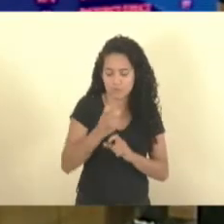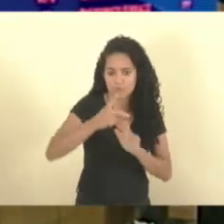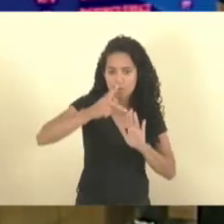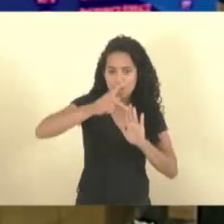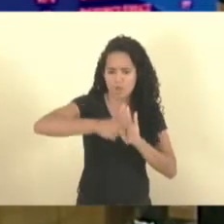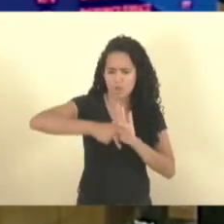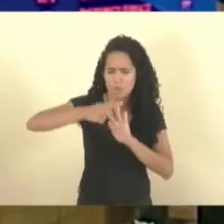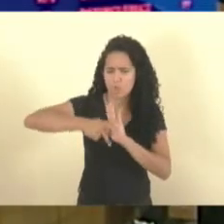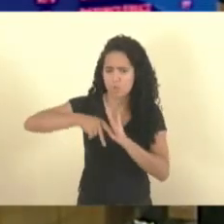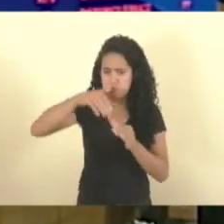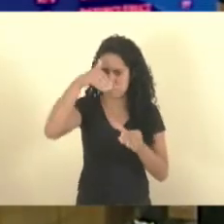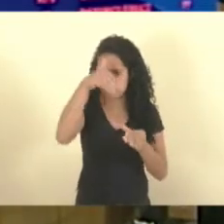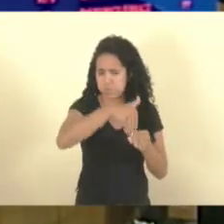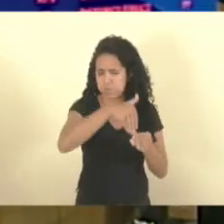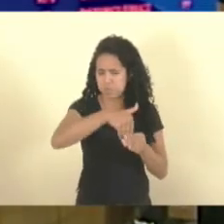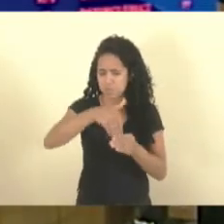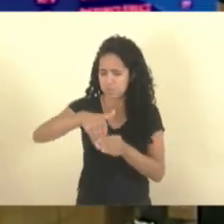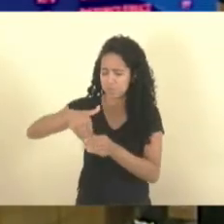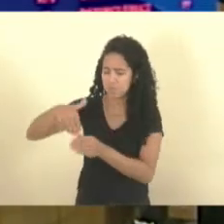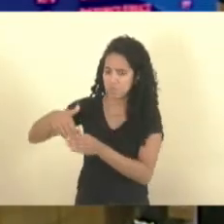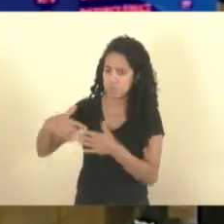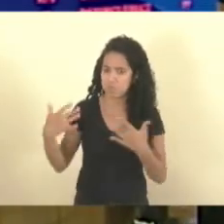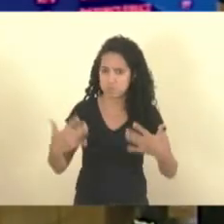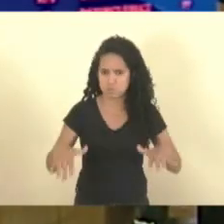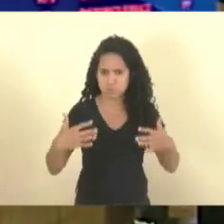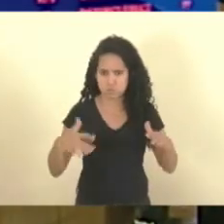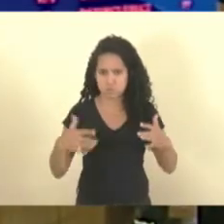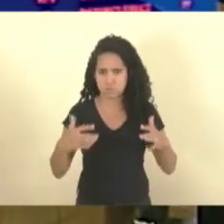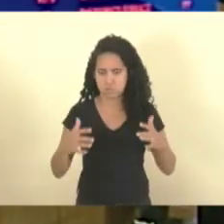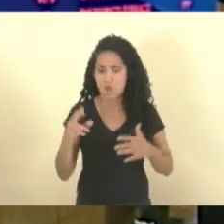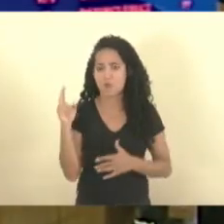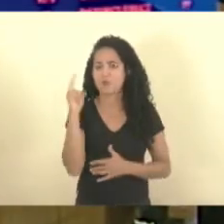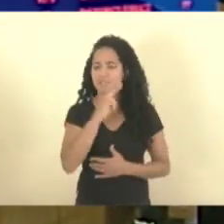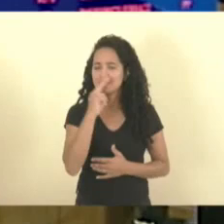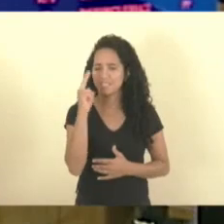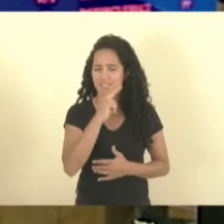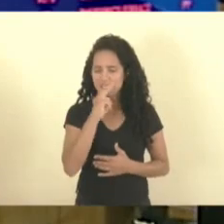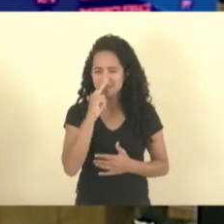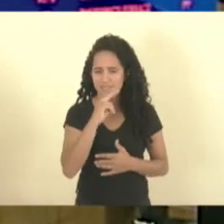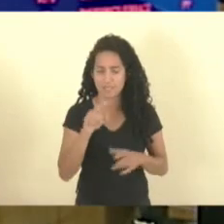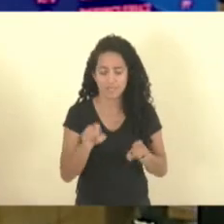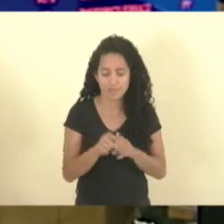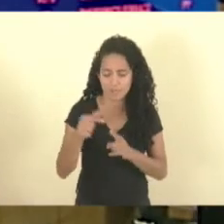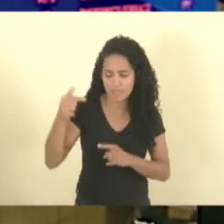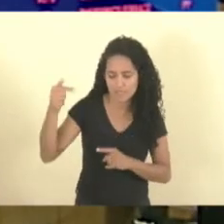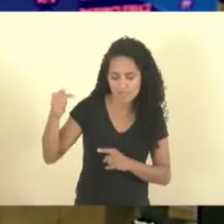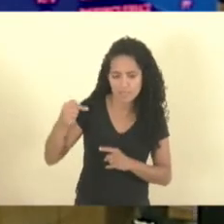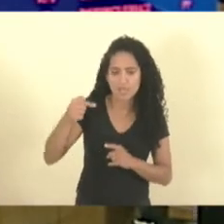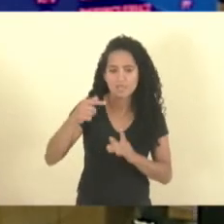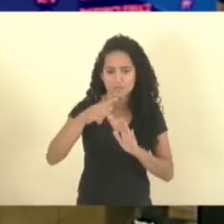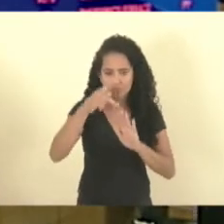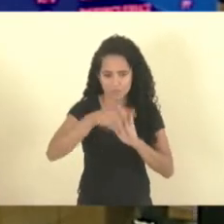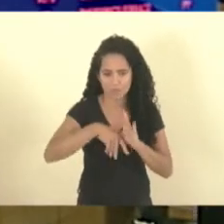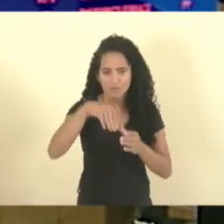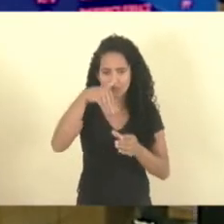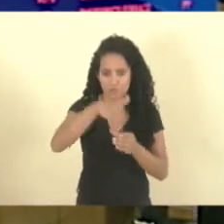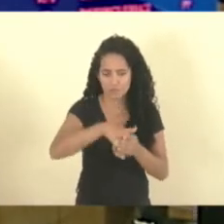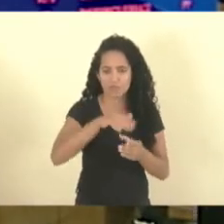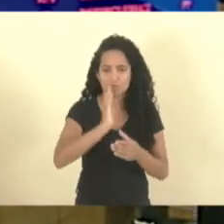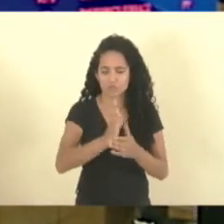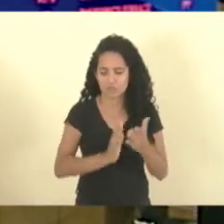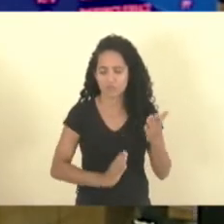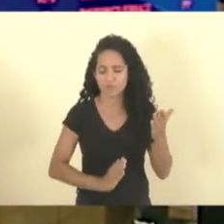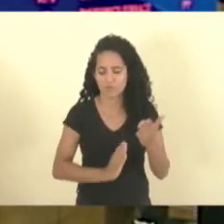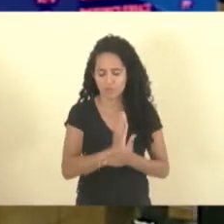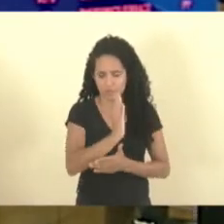projetos estavam na ordem do dia para votação, todos em regime de urgência, e 7 deles foram votados e